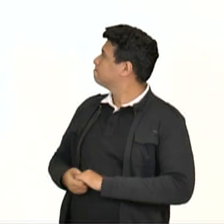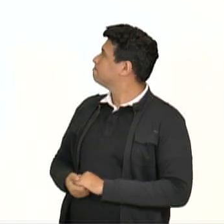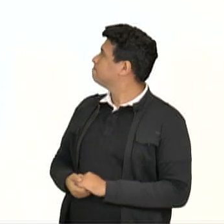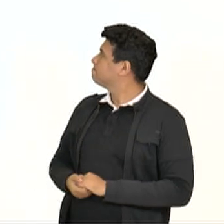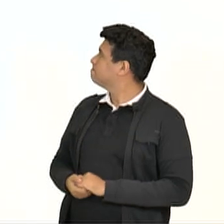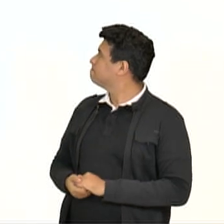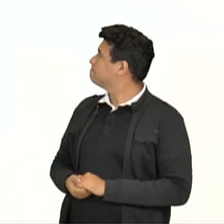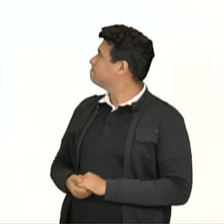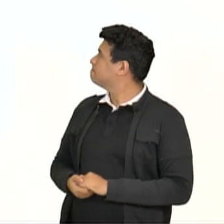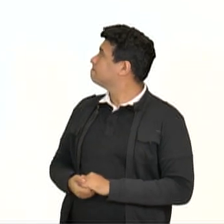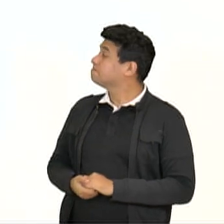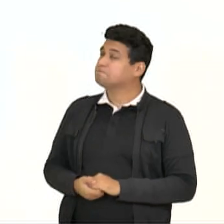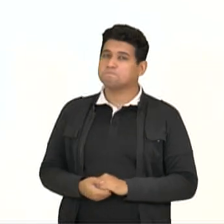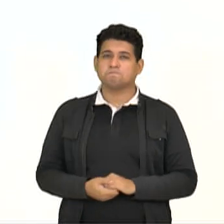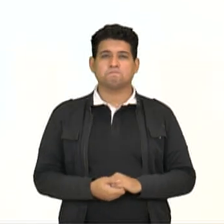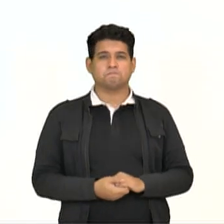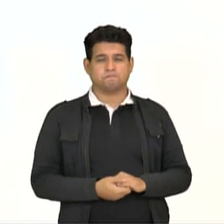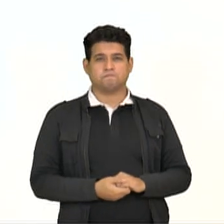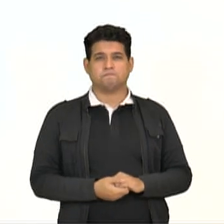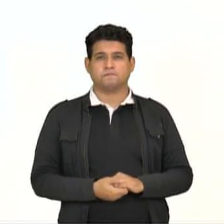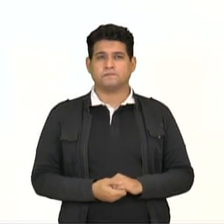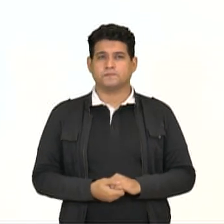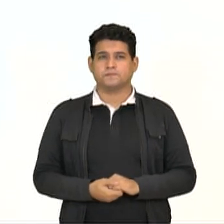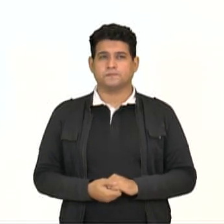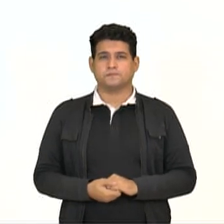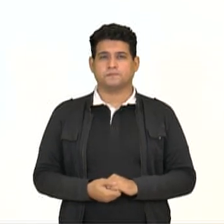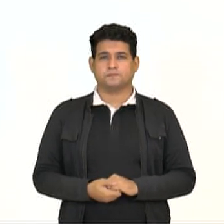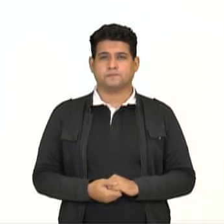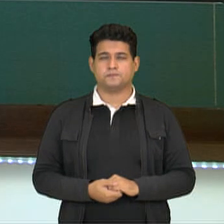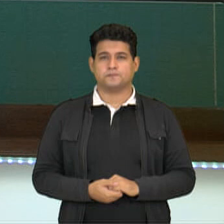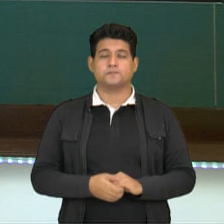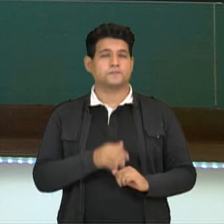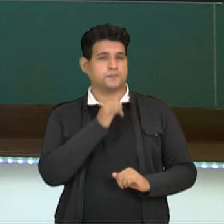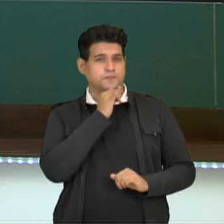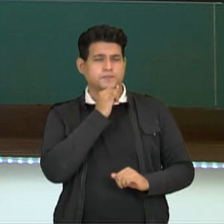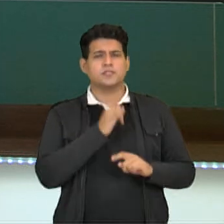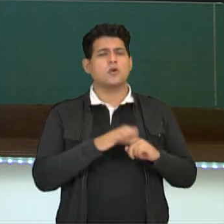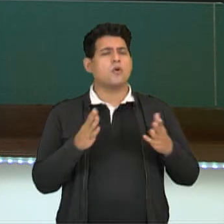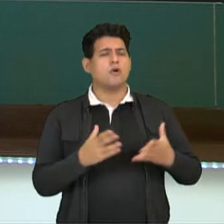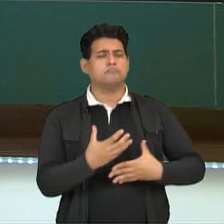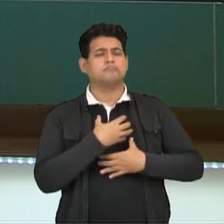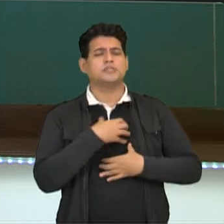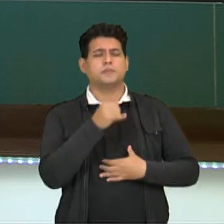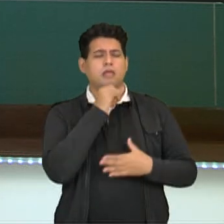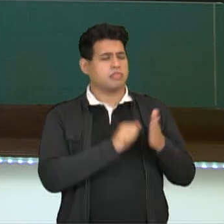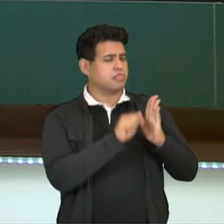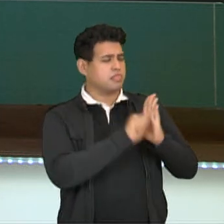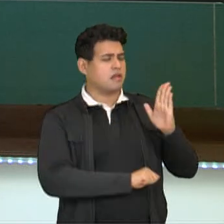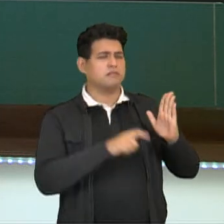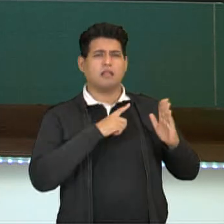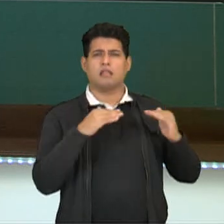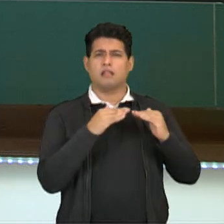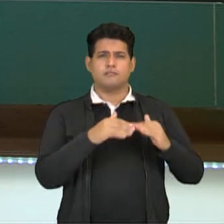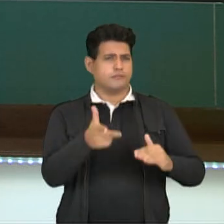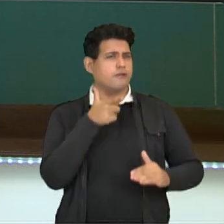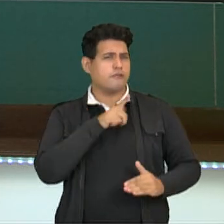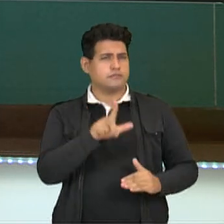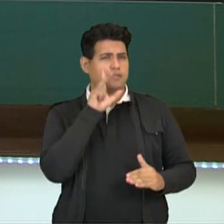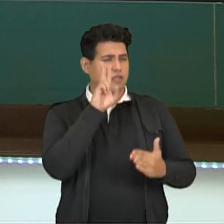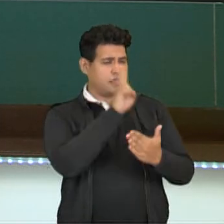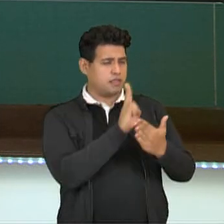shelter. What kind of text is it? Que tipo de texto é esse? Você